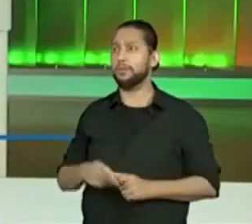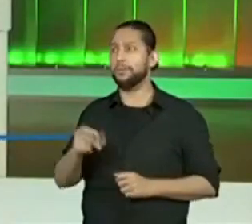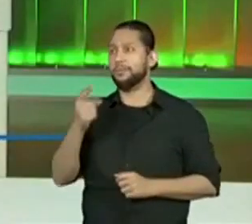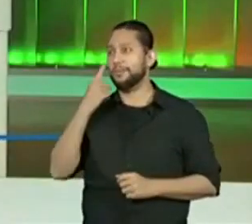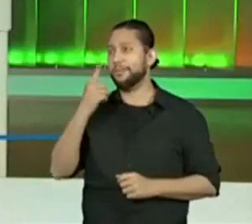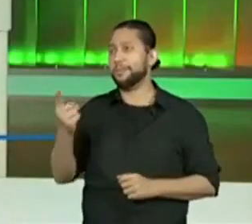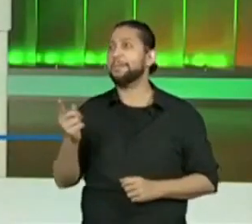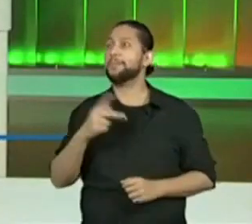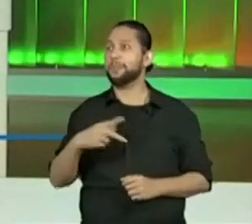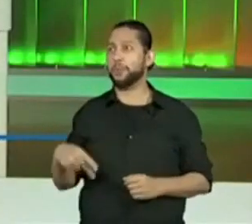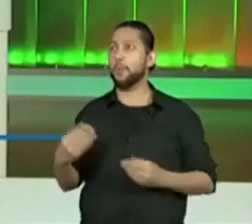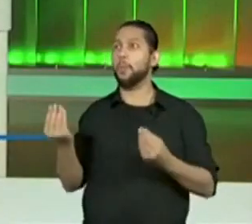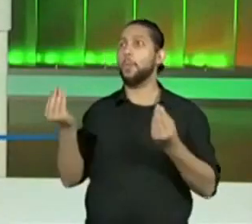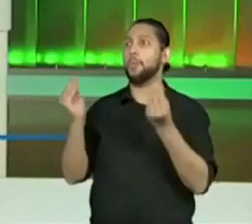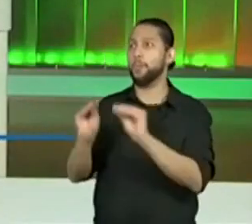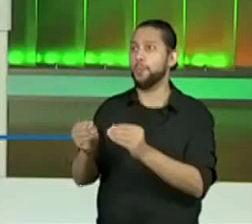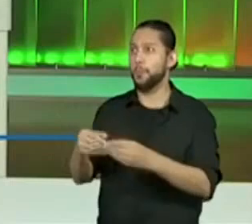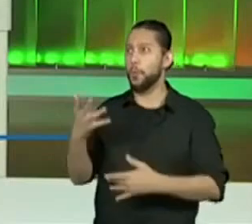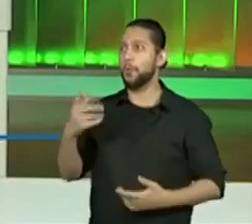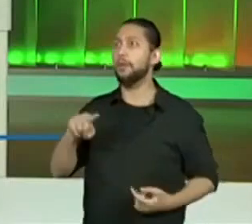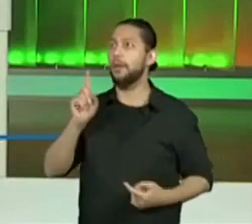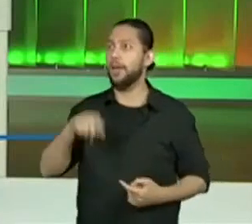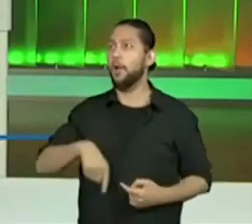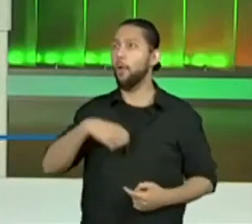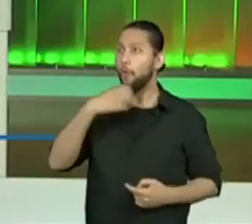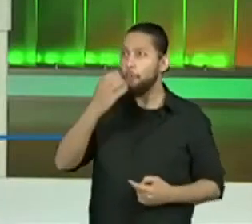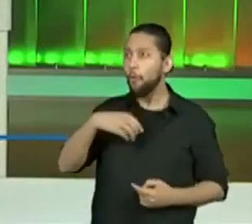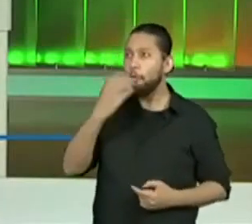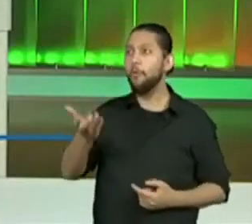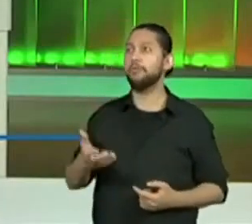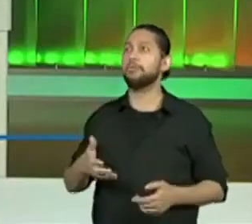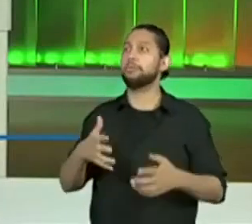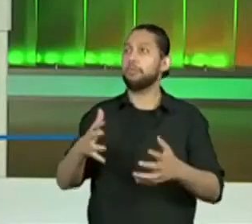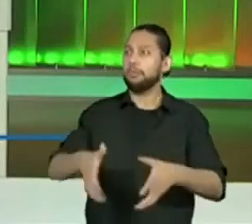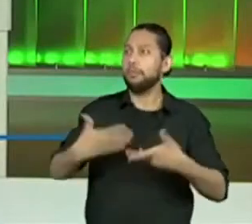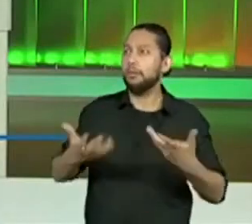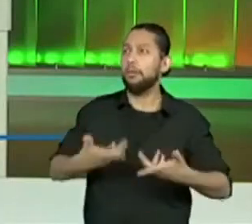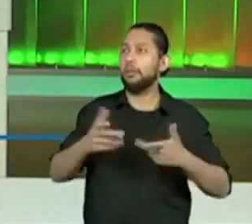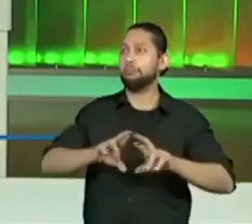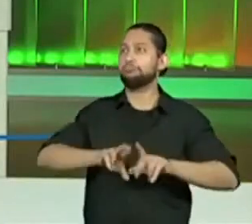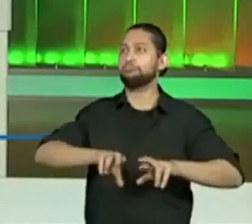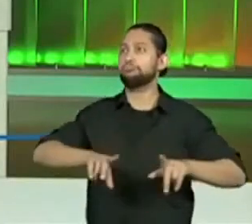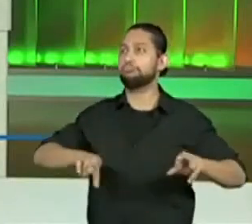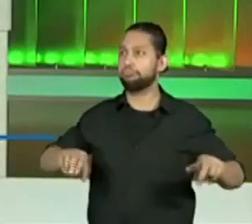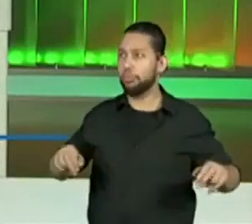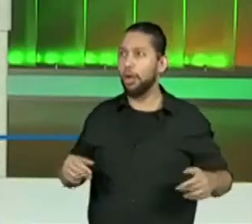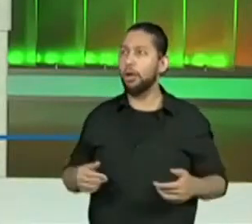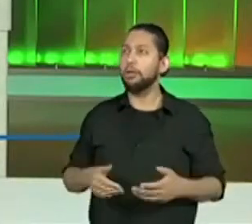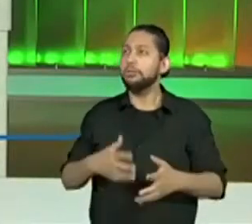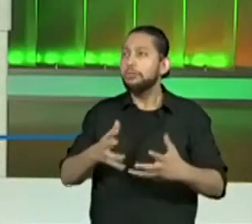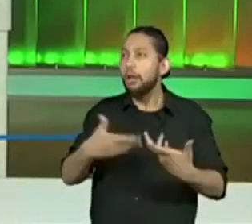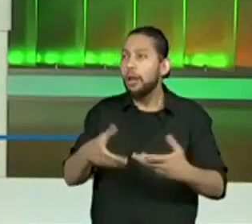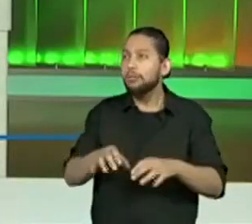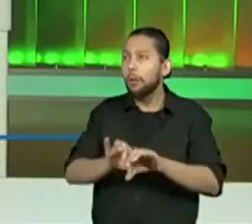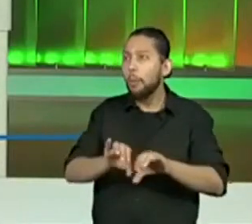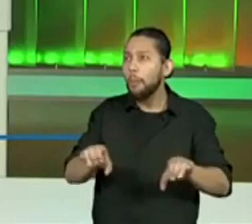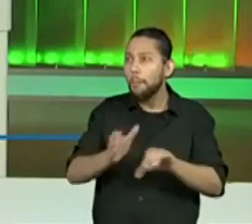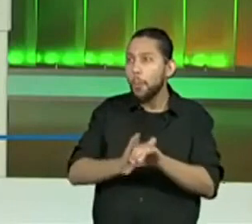Olha lá as professoras escrevendo frutas são vendidas numa Quitanda legumes